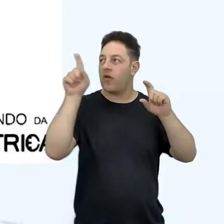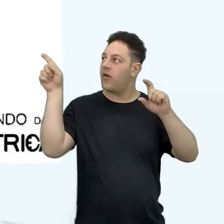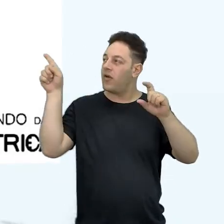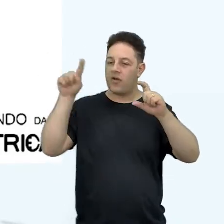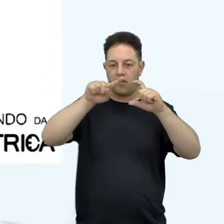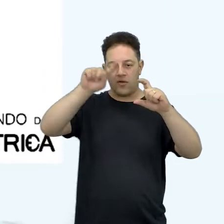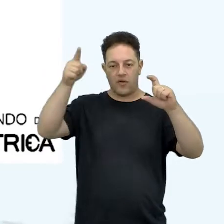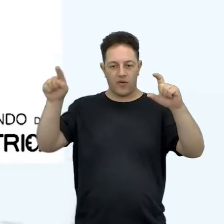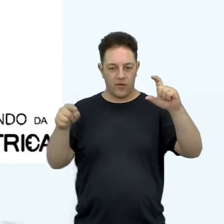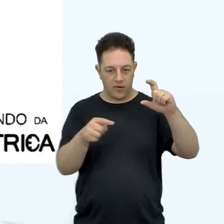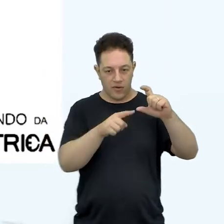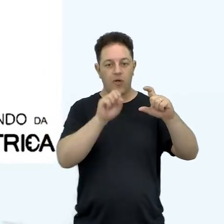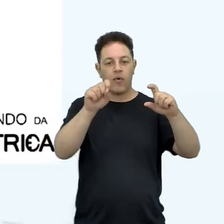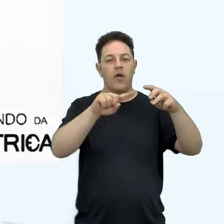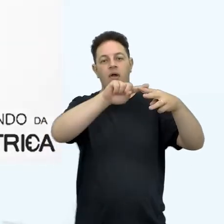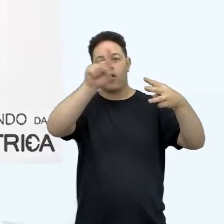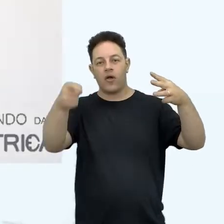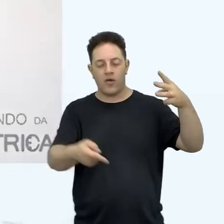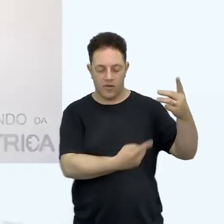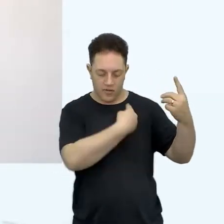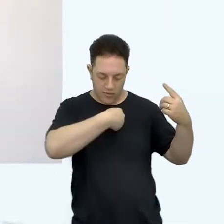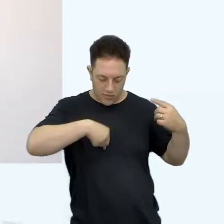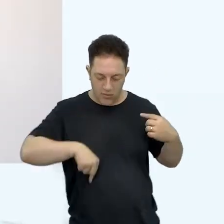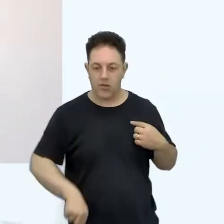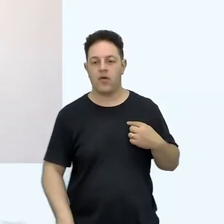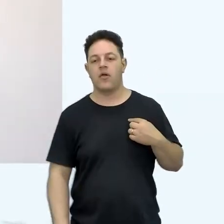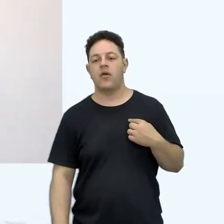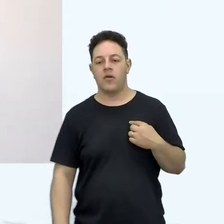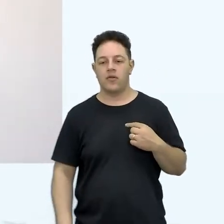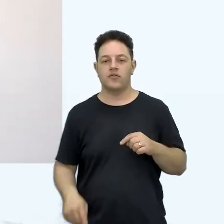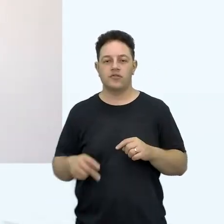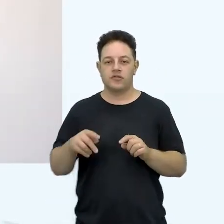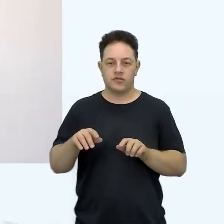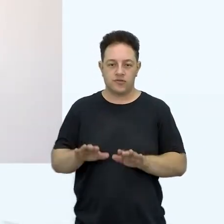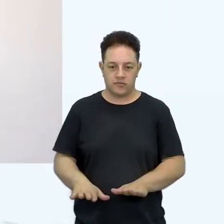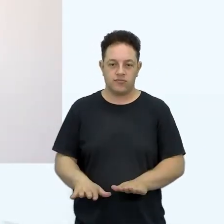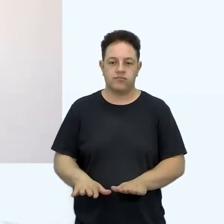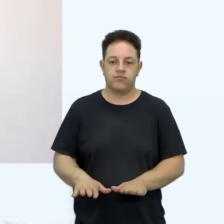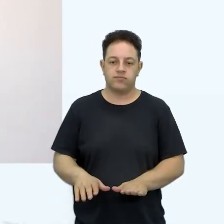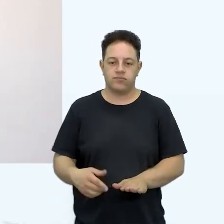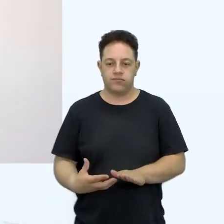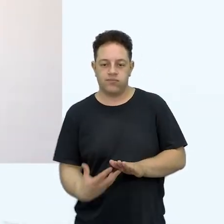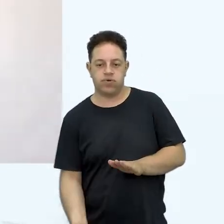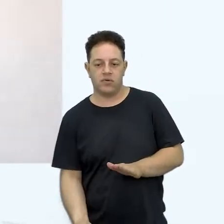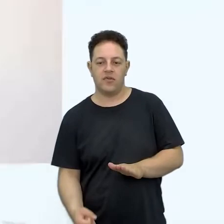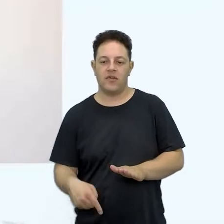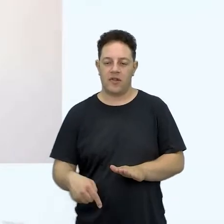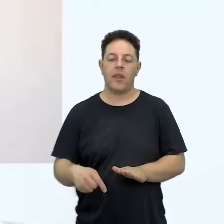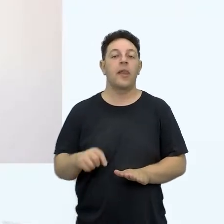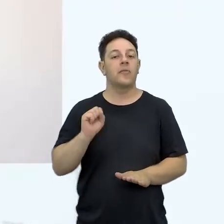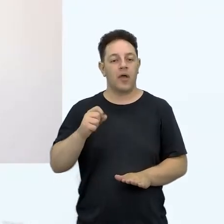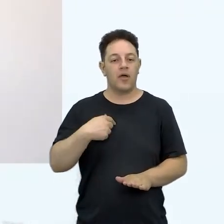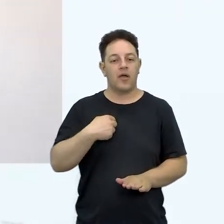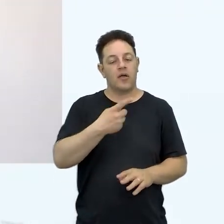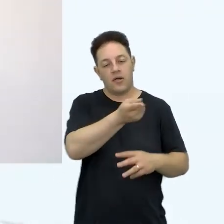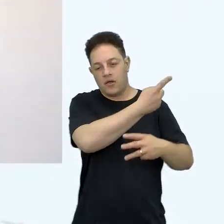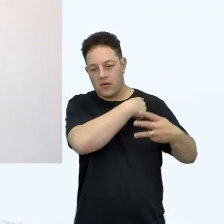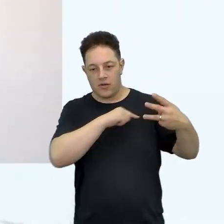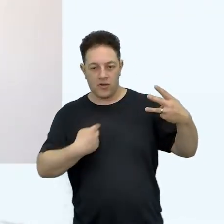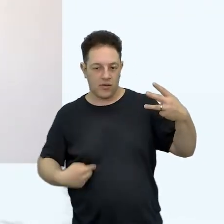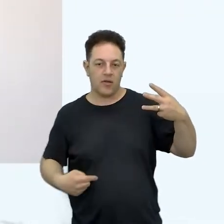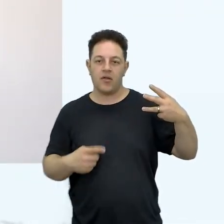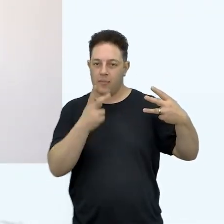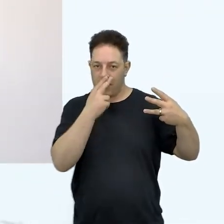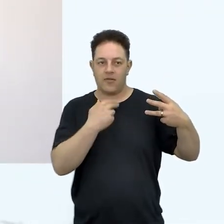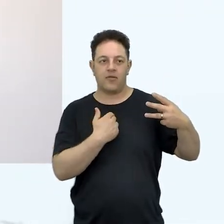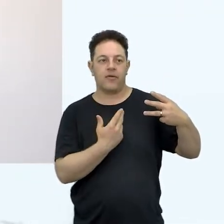circuito, ela passa pelo seu corpo e começa a aterrar no chão. Então ali tem uma fuga de corrente e você vai ser a massa que